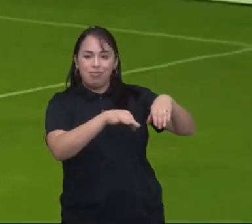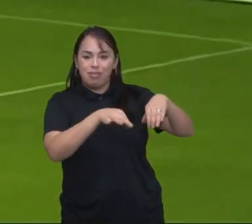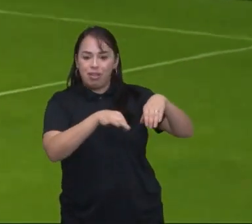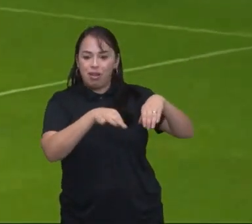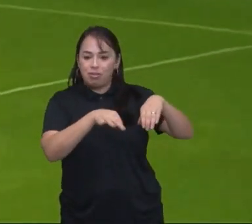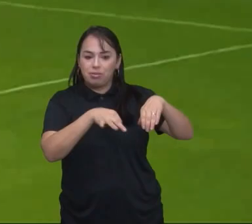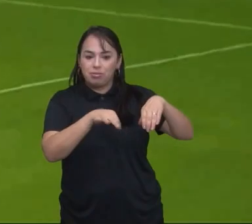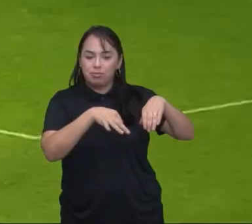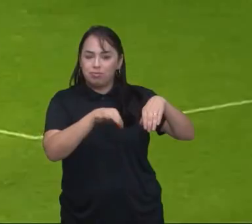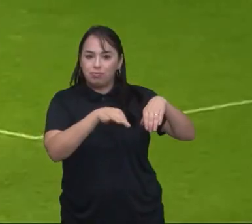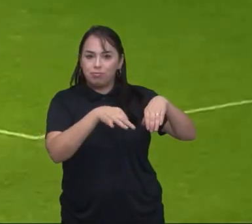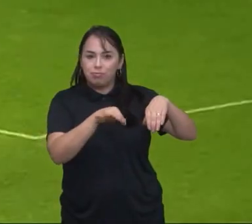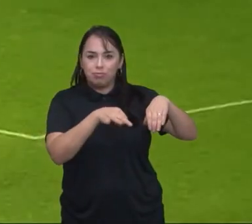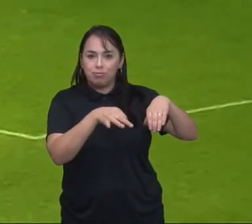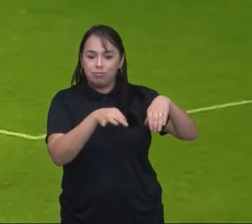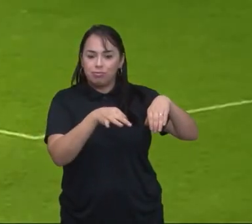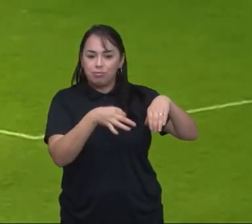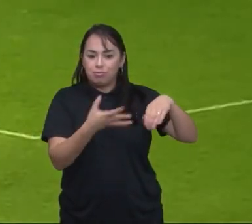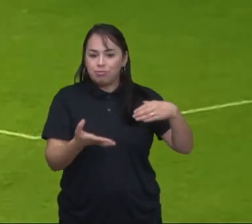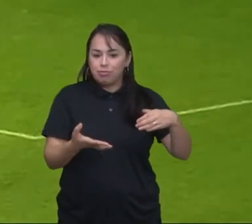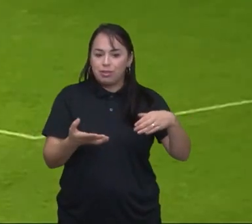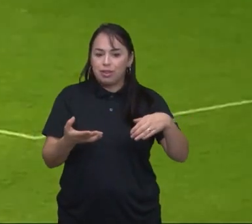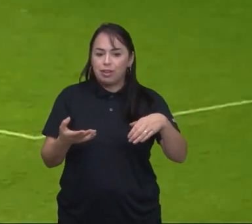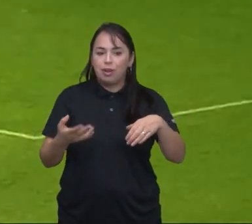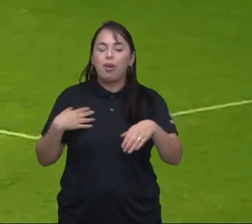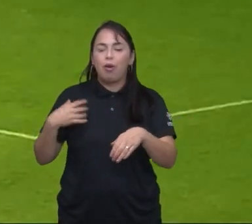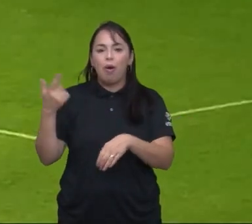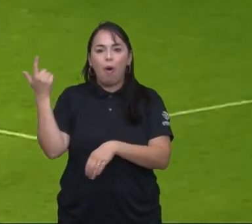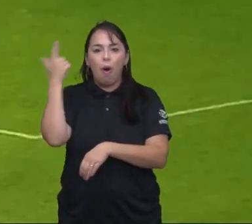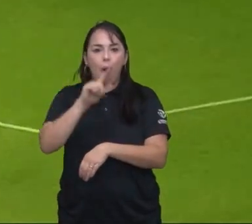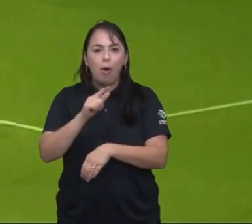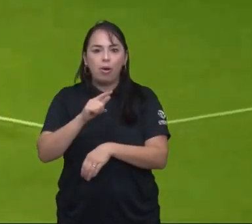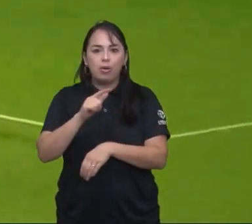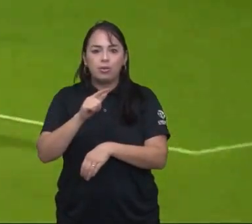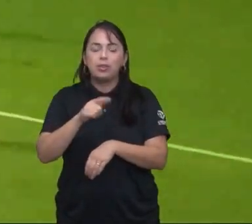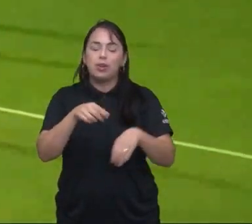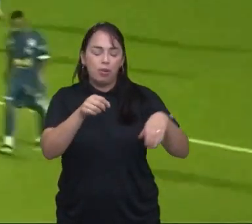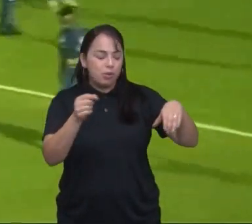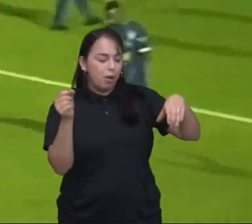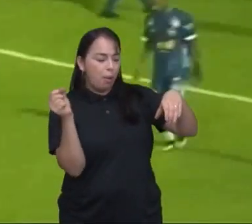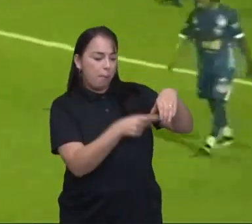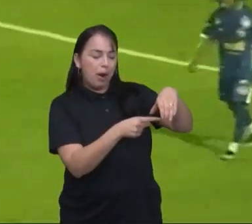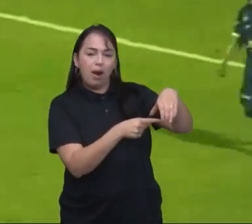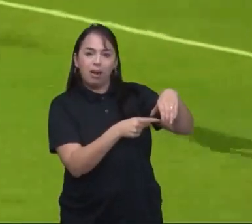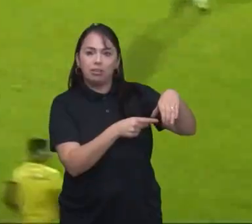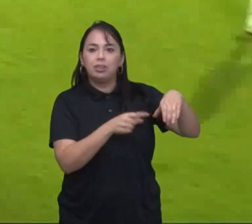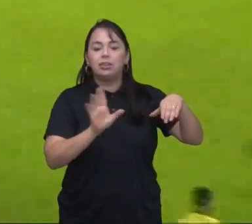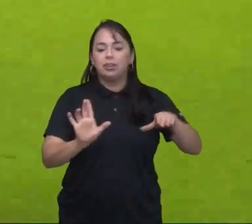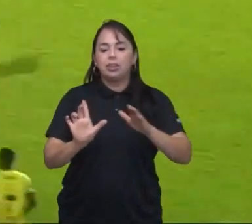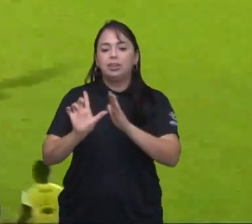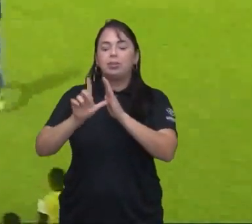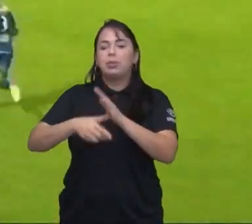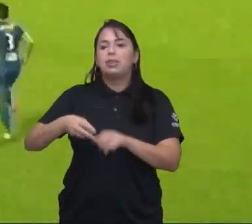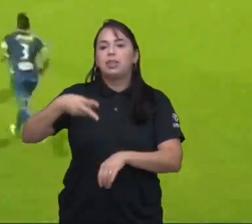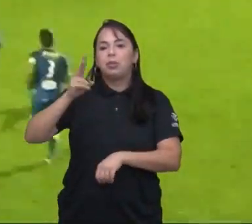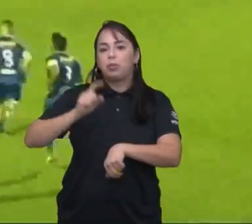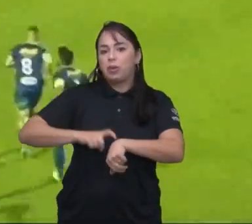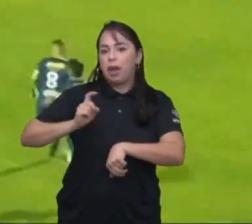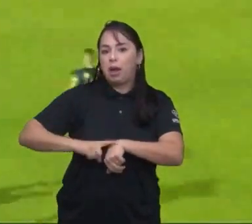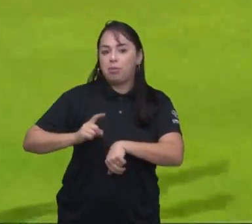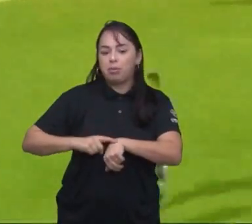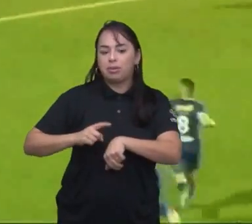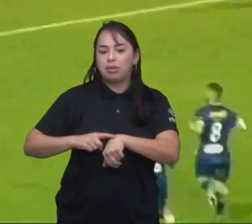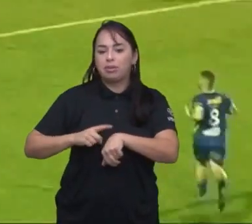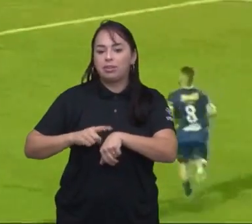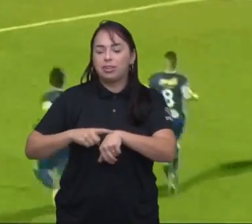pênalti inexistente, Serafim, que não tem nada com isso, com categoria abriu o placar para o Suzano. No segundo tempo, Roca